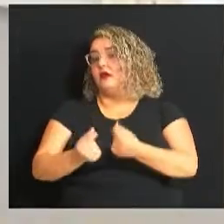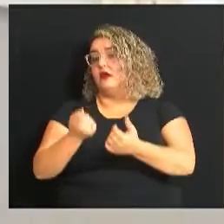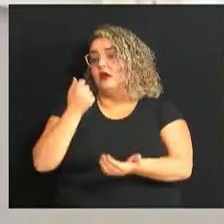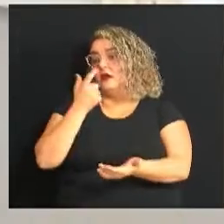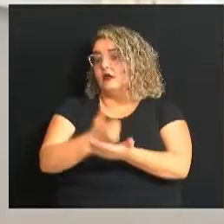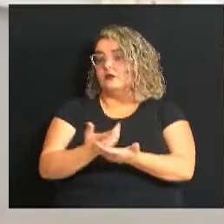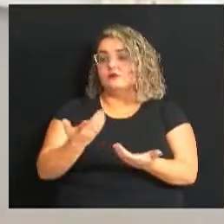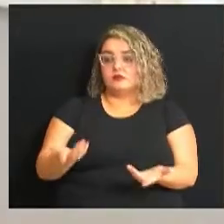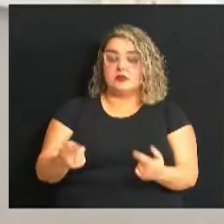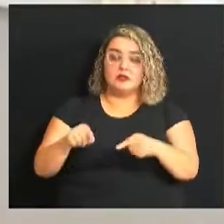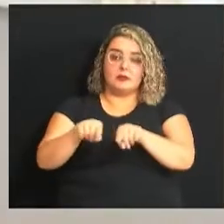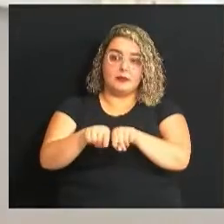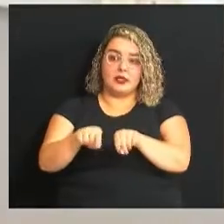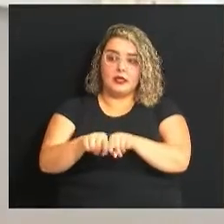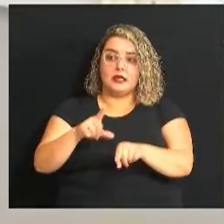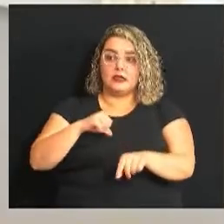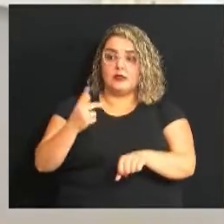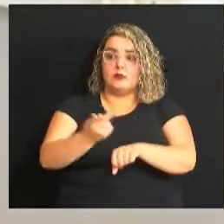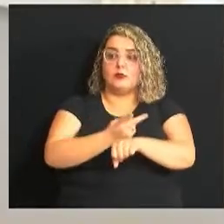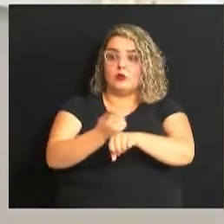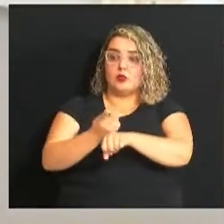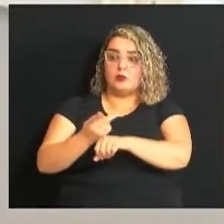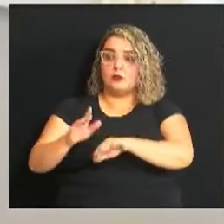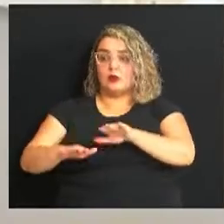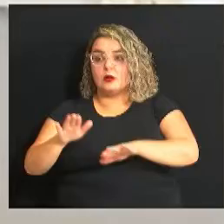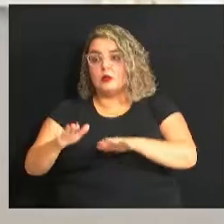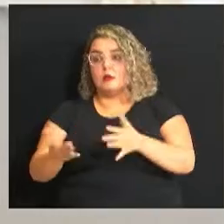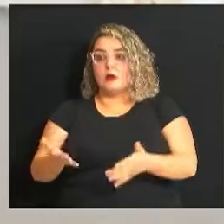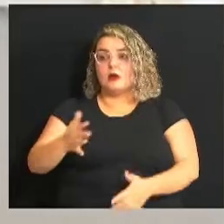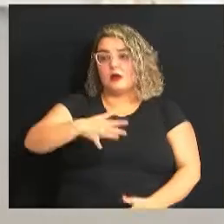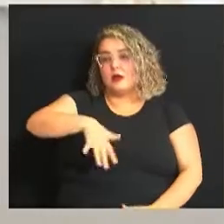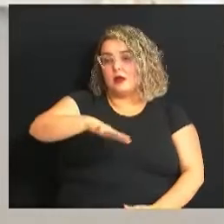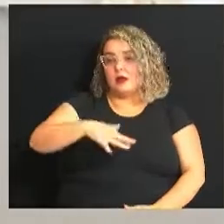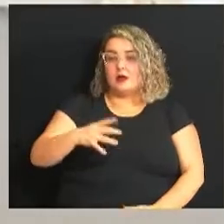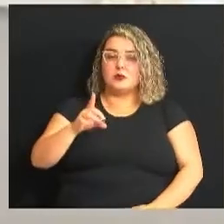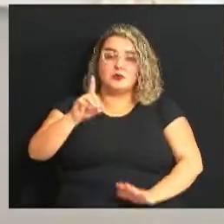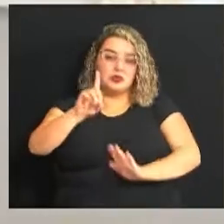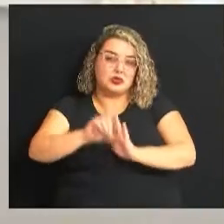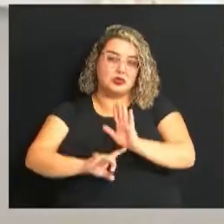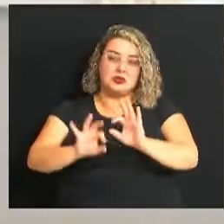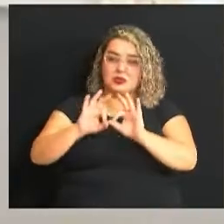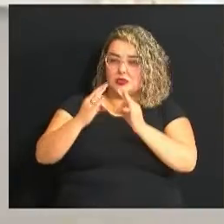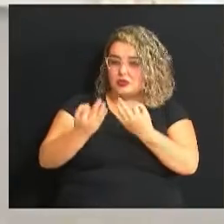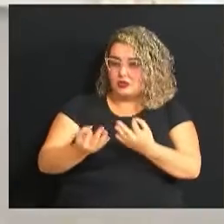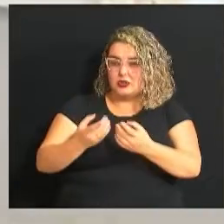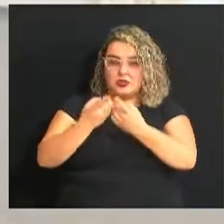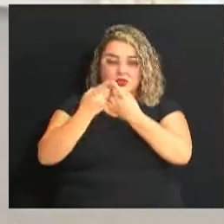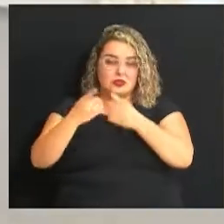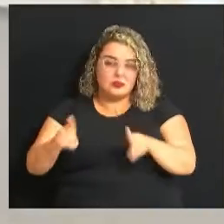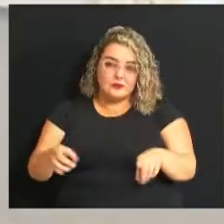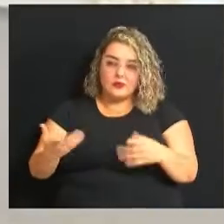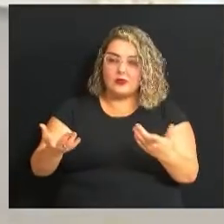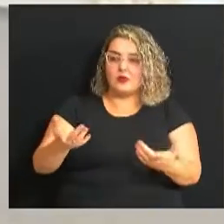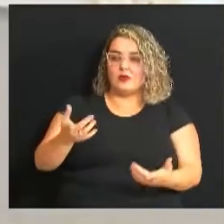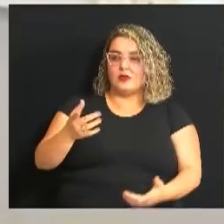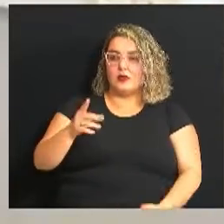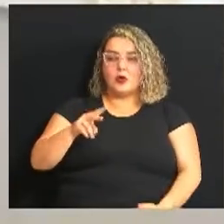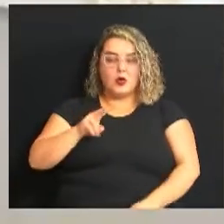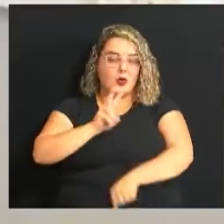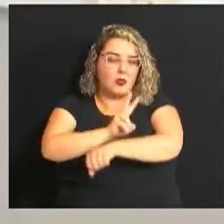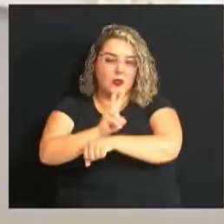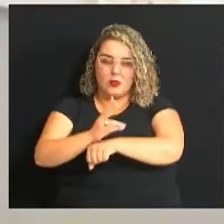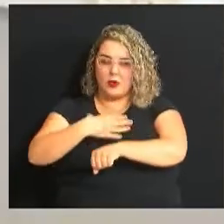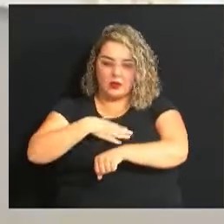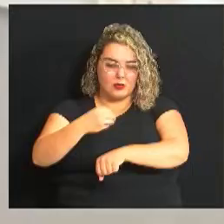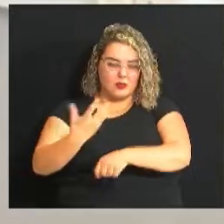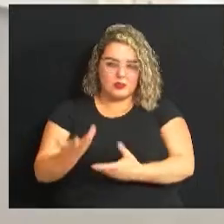Agora também tem muita procura em relação a algumas ações relacionadas ao direito de família, divórcio, né? Guarda de filhos. À